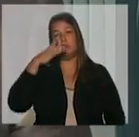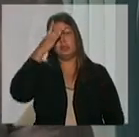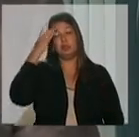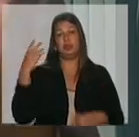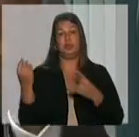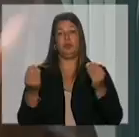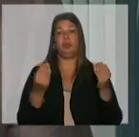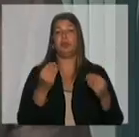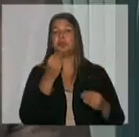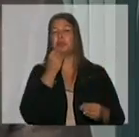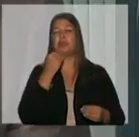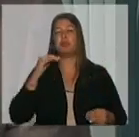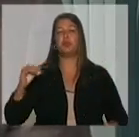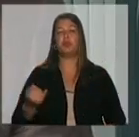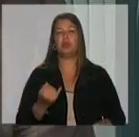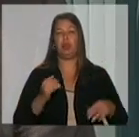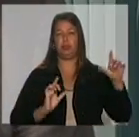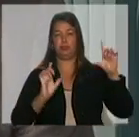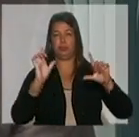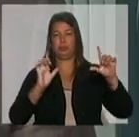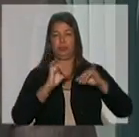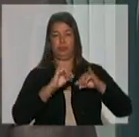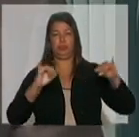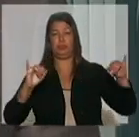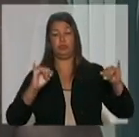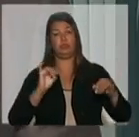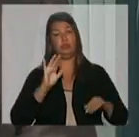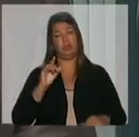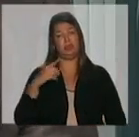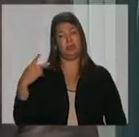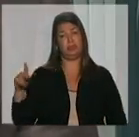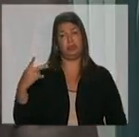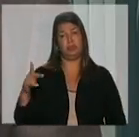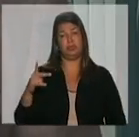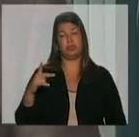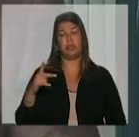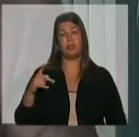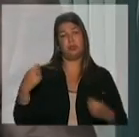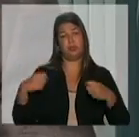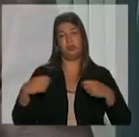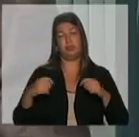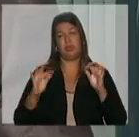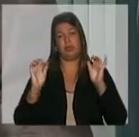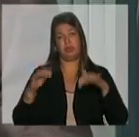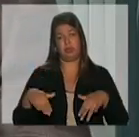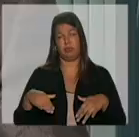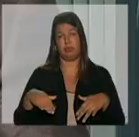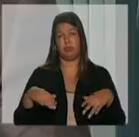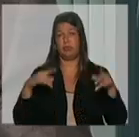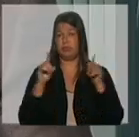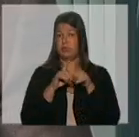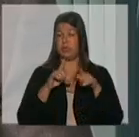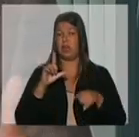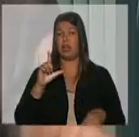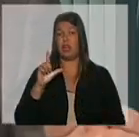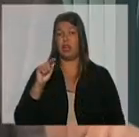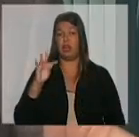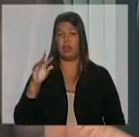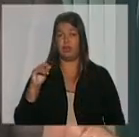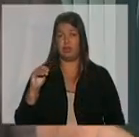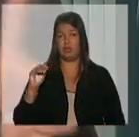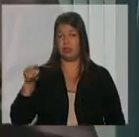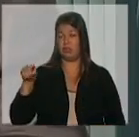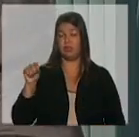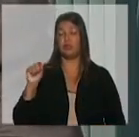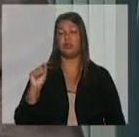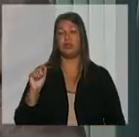vendo uma grande oportunidade de aparecer na mídia, mas ela tem que ter um fim. E essa Lava Jato, ela deveria